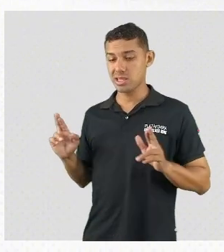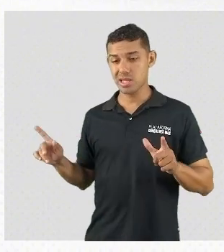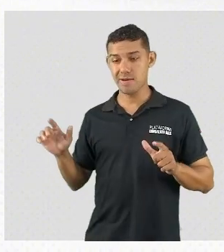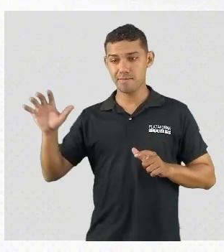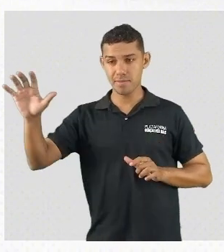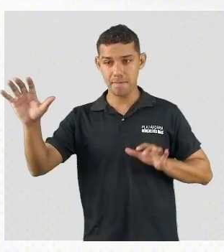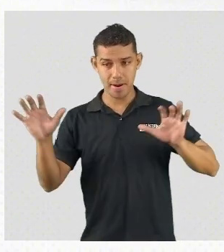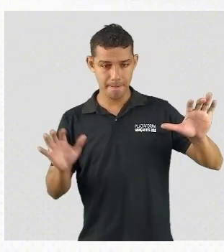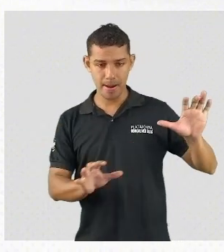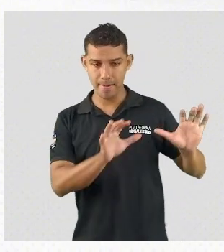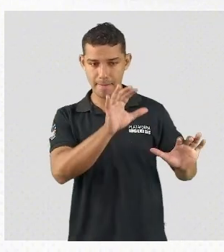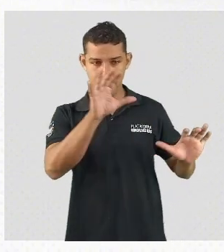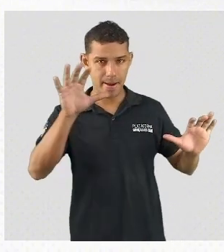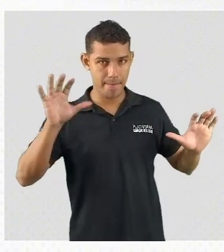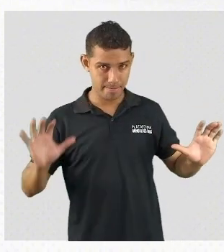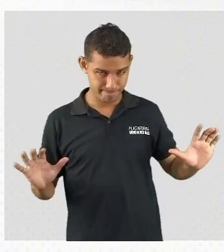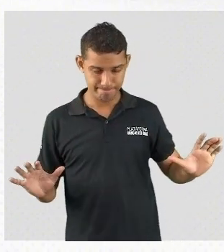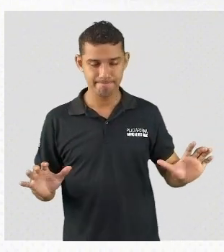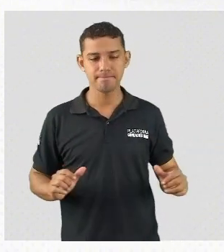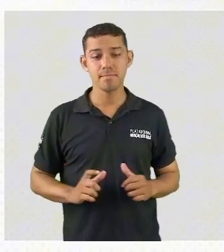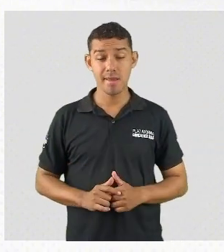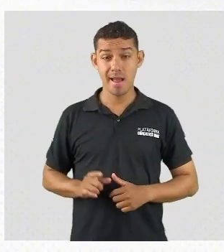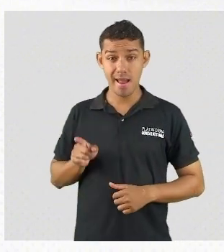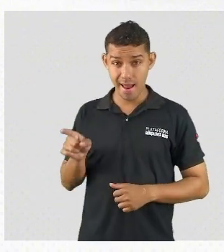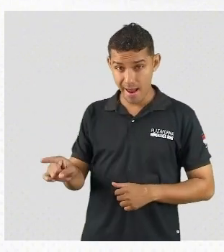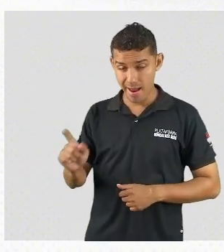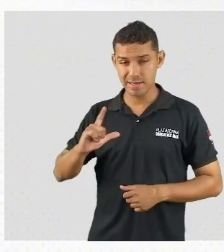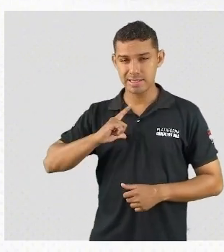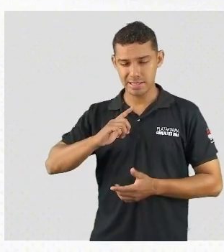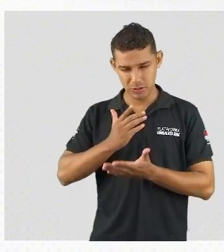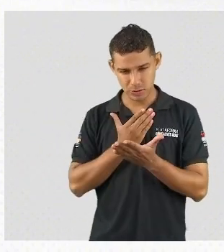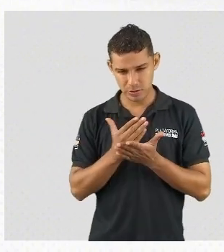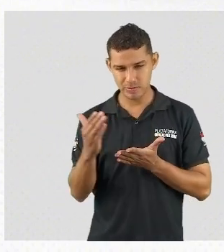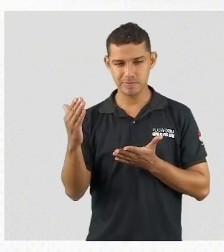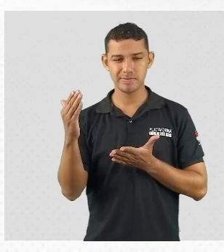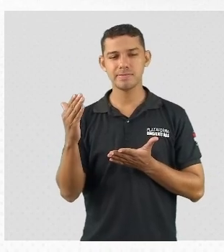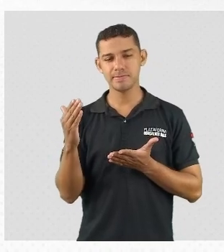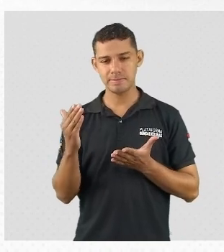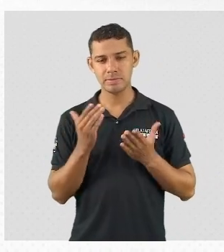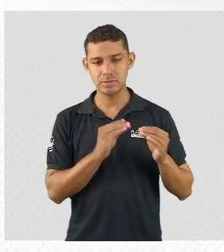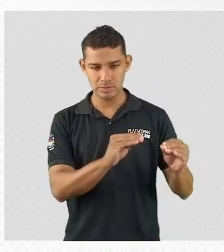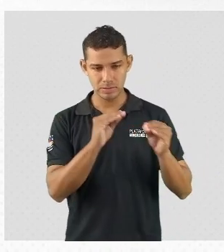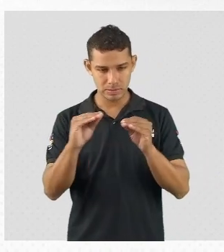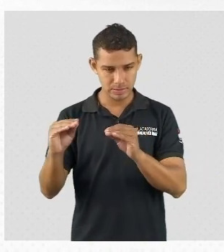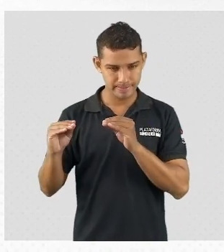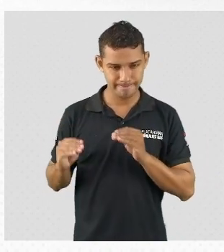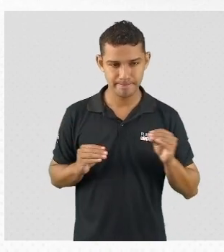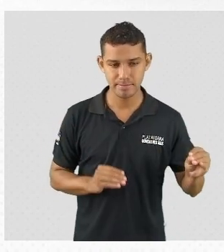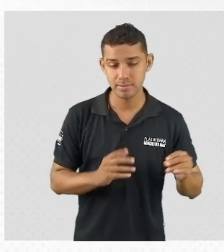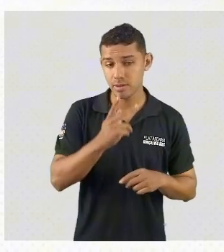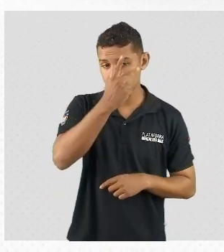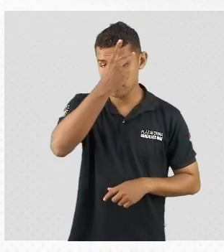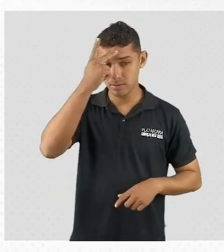para região. Mas é aqui no Mesolítico que começa esse processo de sedentarização. Ou seja, as pessoas começaram a